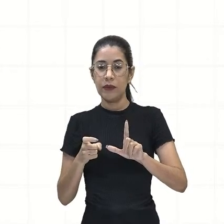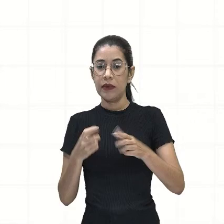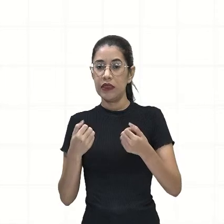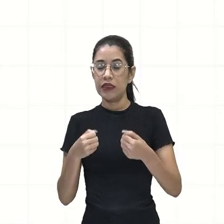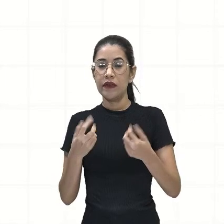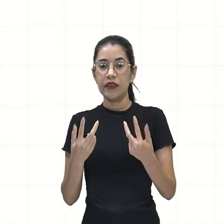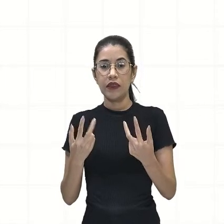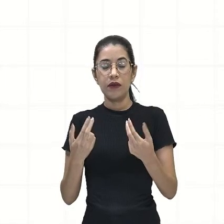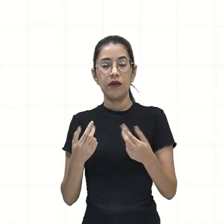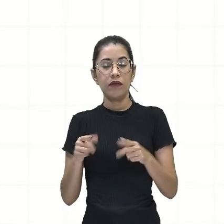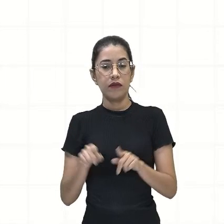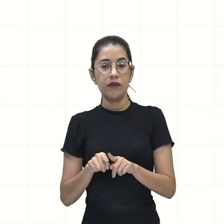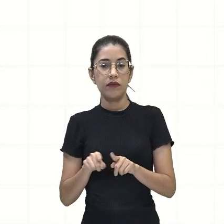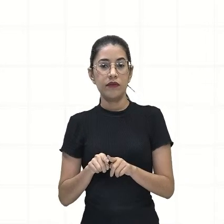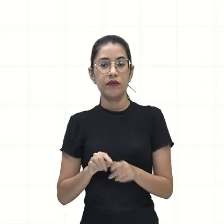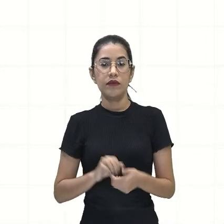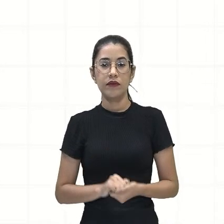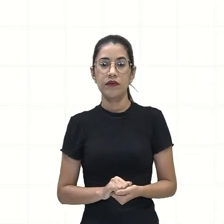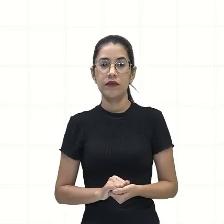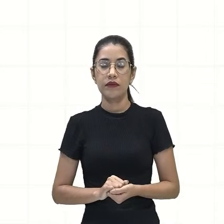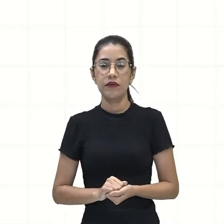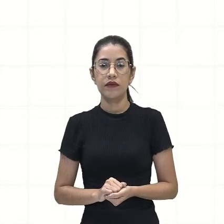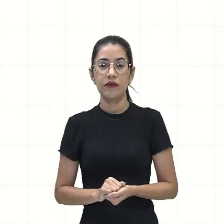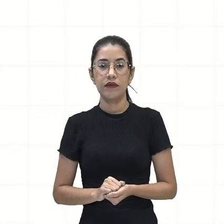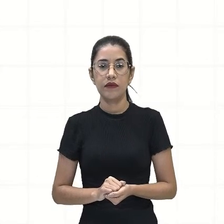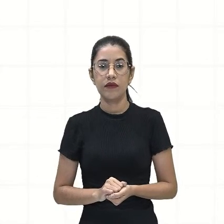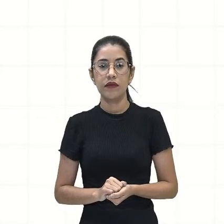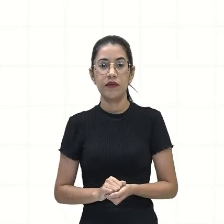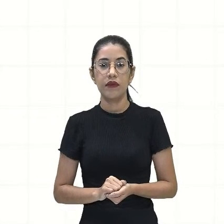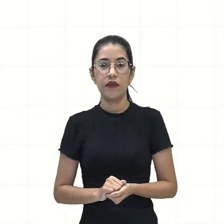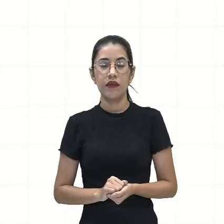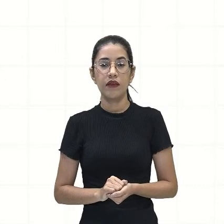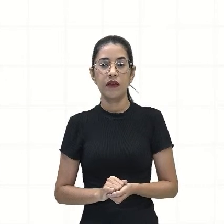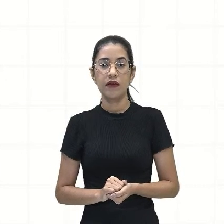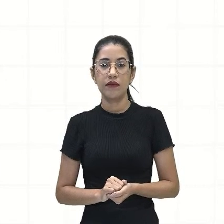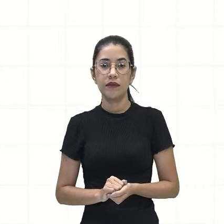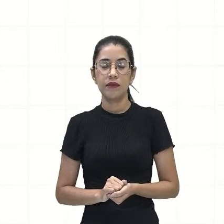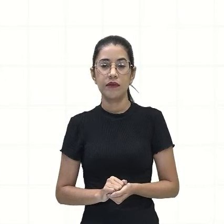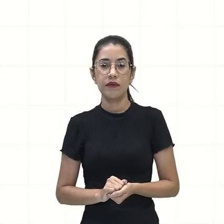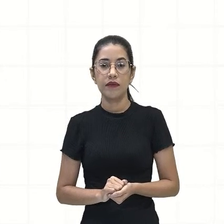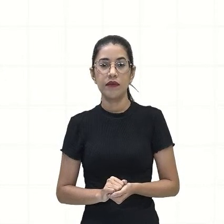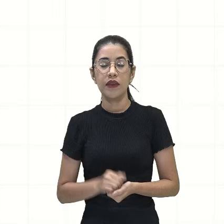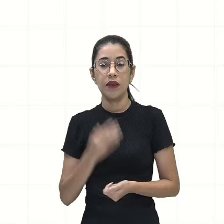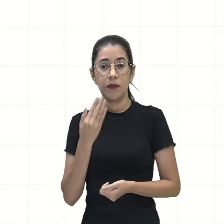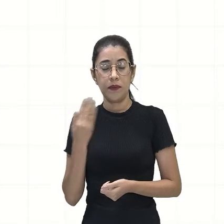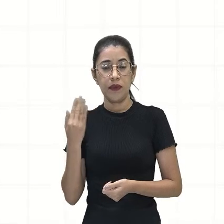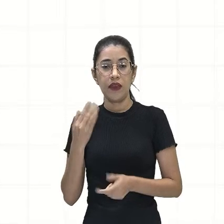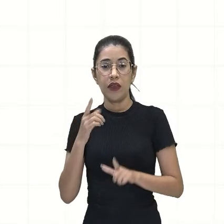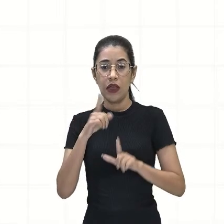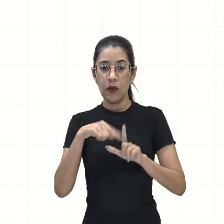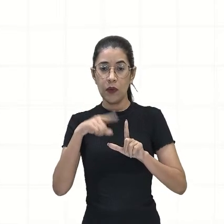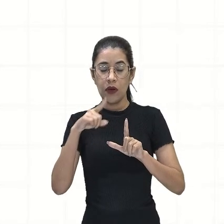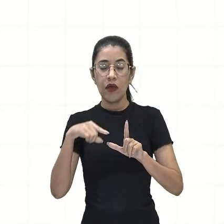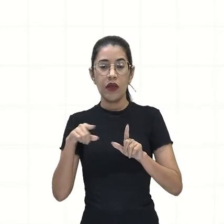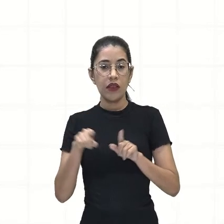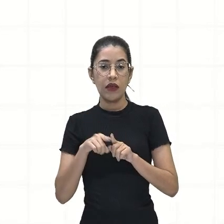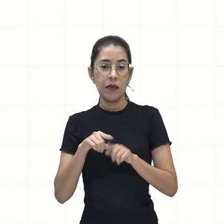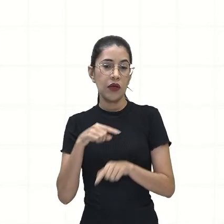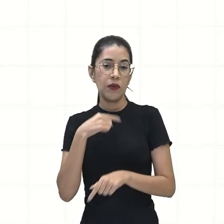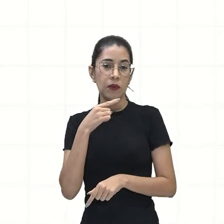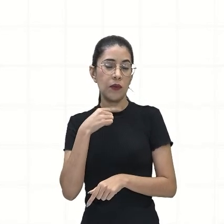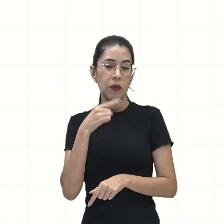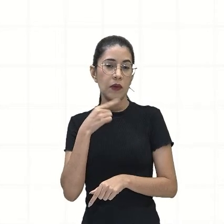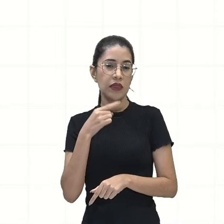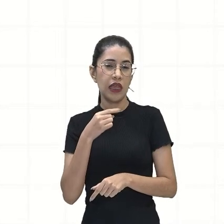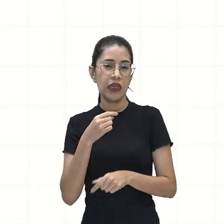no tamanho das colunas. Tudo bem? Então, esse aqui é um gráfico que também a gente não consegue tirar